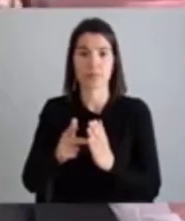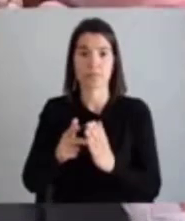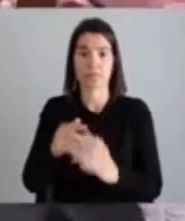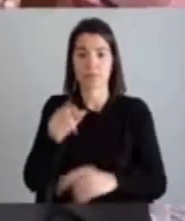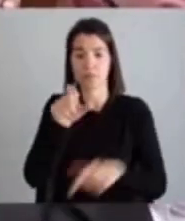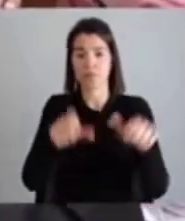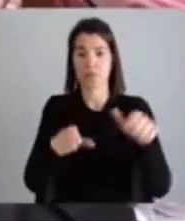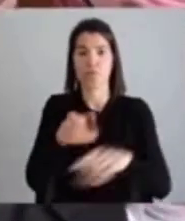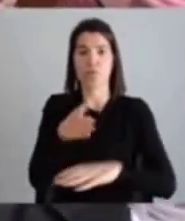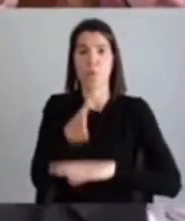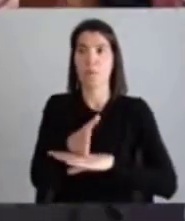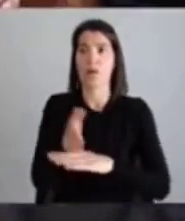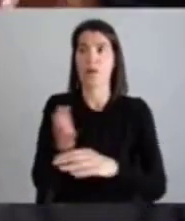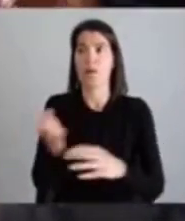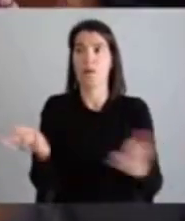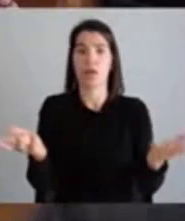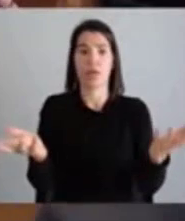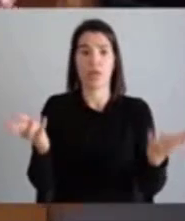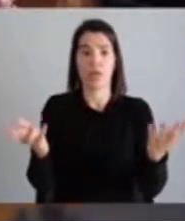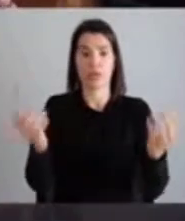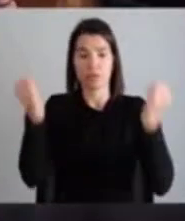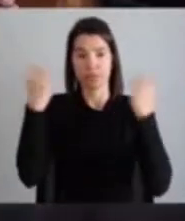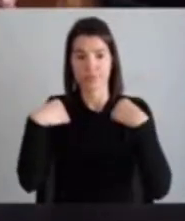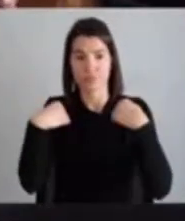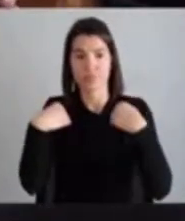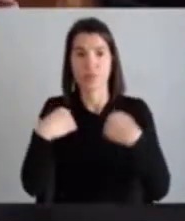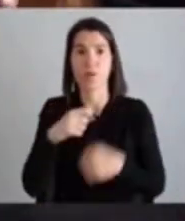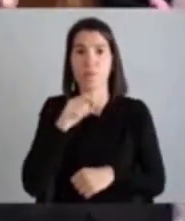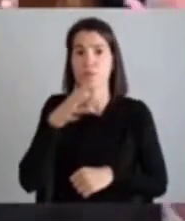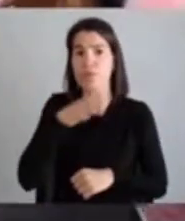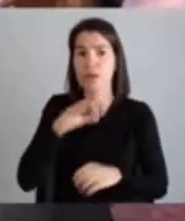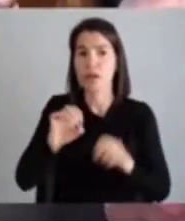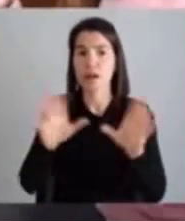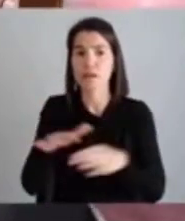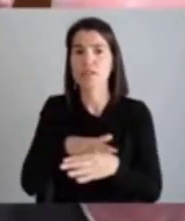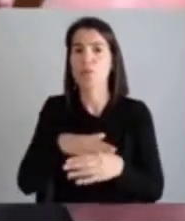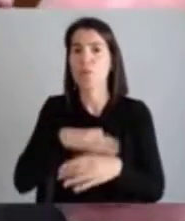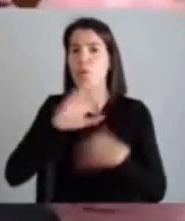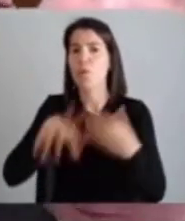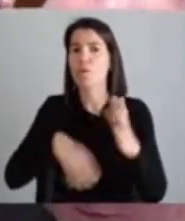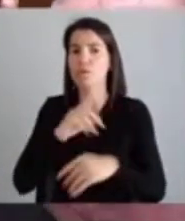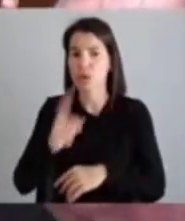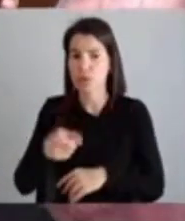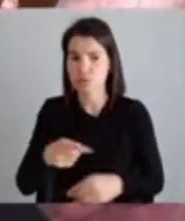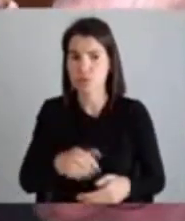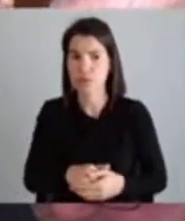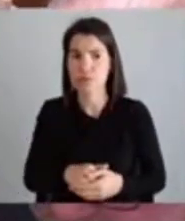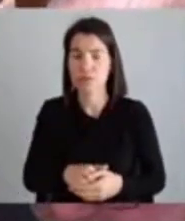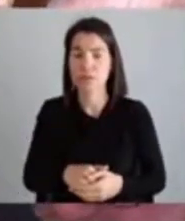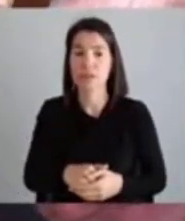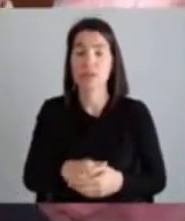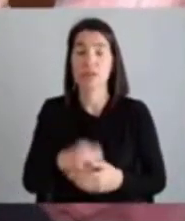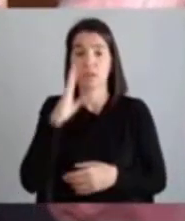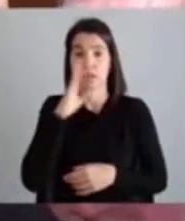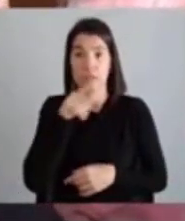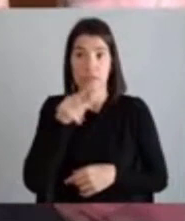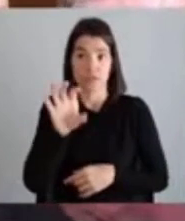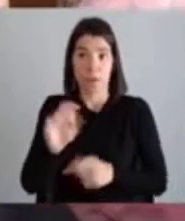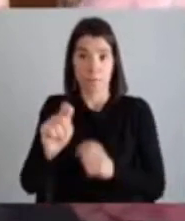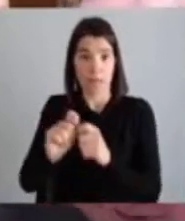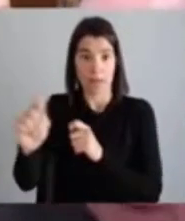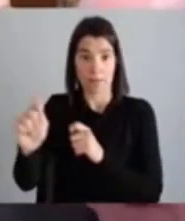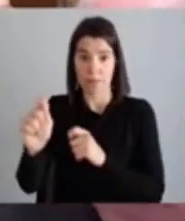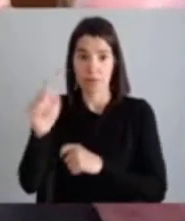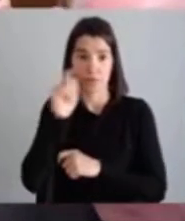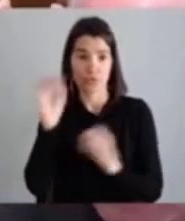Pode esclarecer o ponto de situação desta atrapalhada? se este modo de pagamento não é seguro e